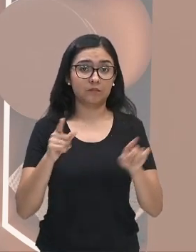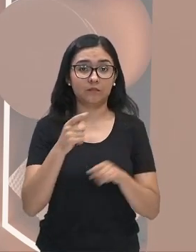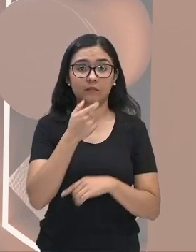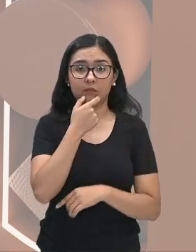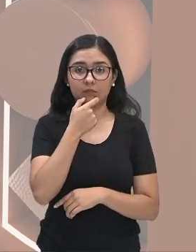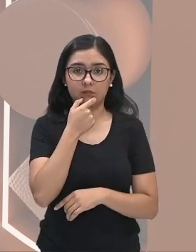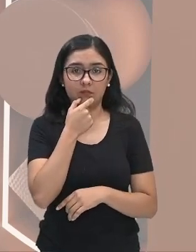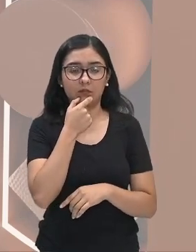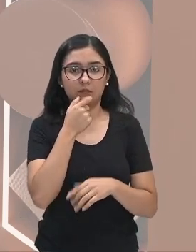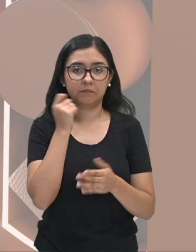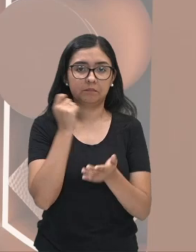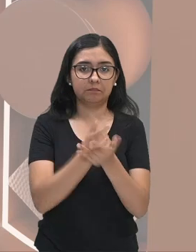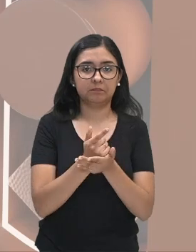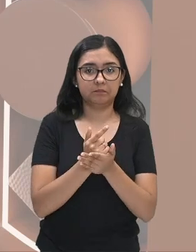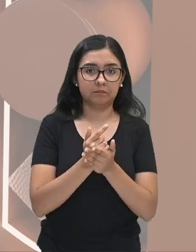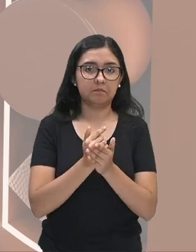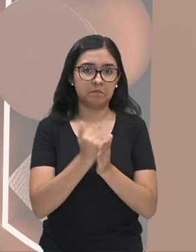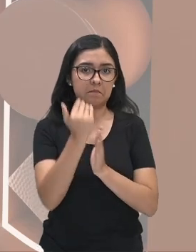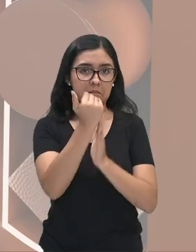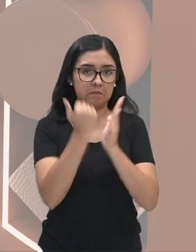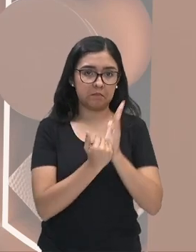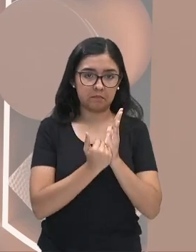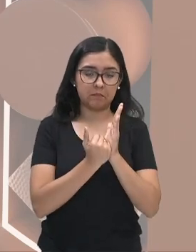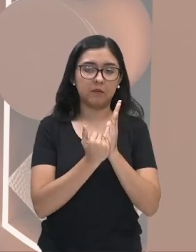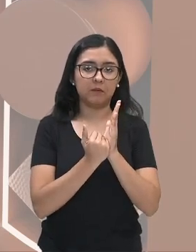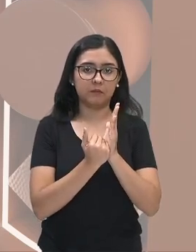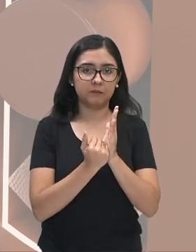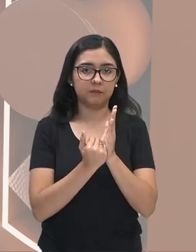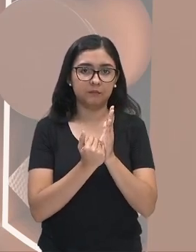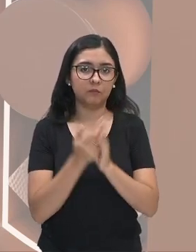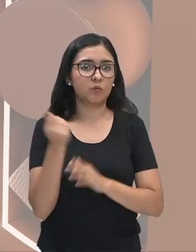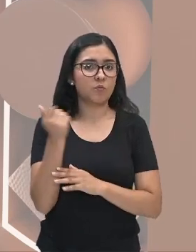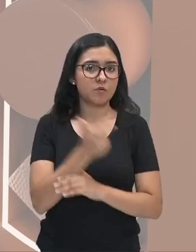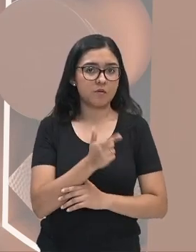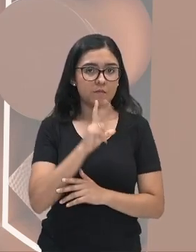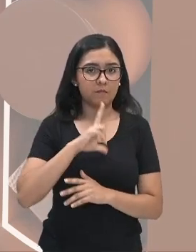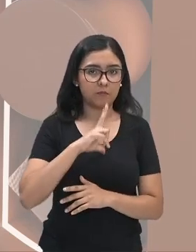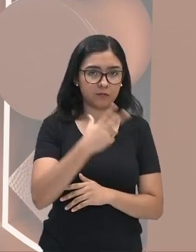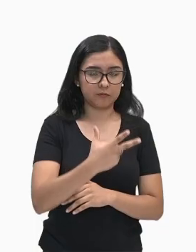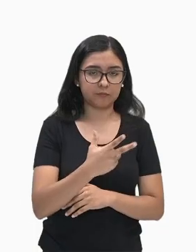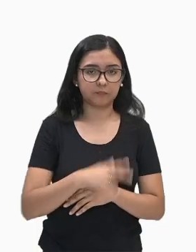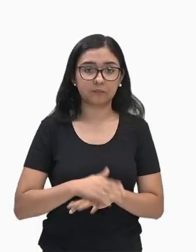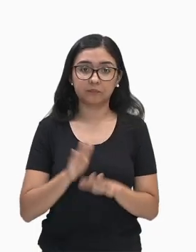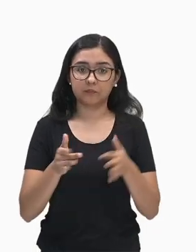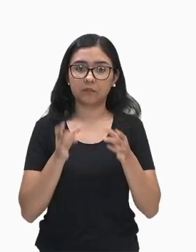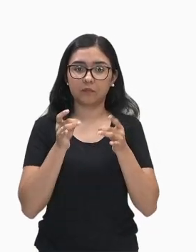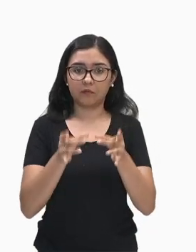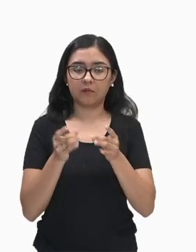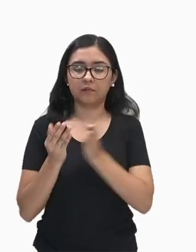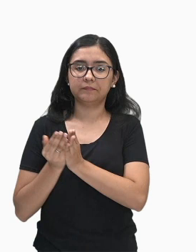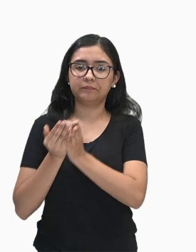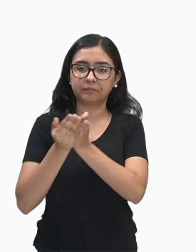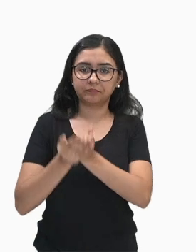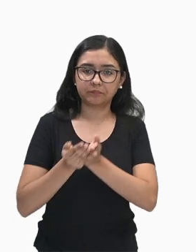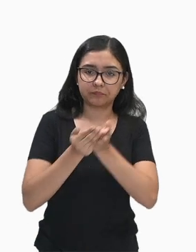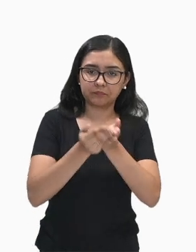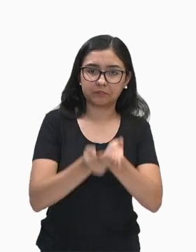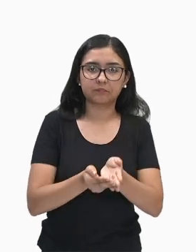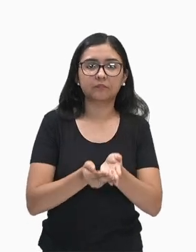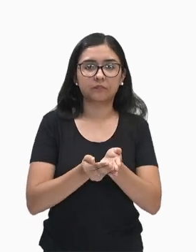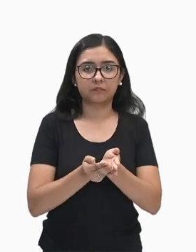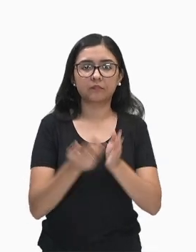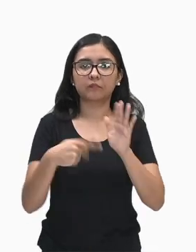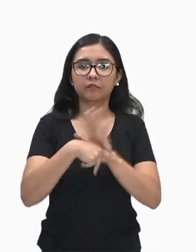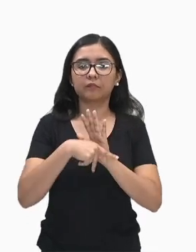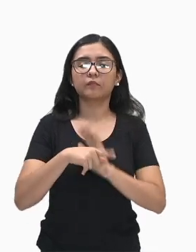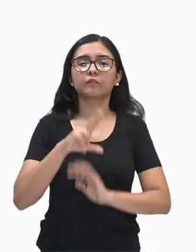Portugal. Por isso, Caio Prado Júnior diz o seguinte, ó: o comércio e a navegação